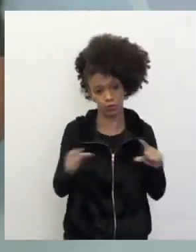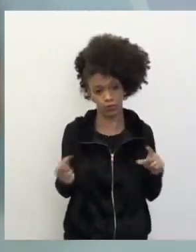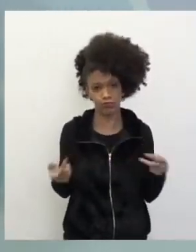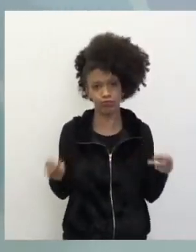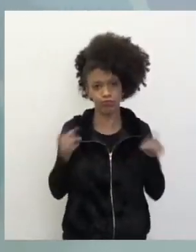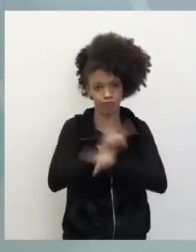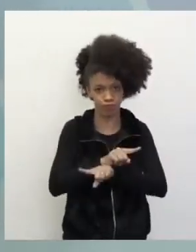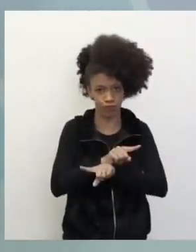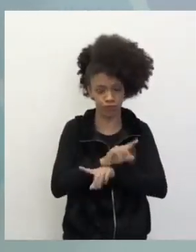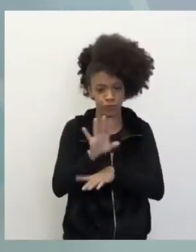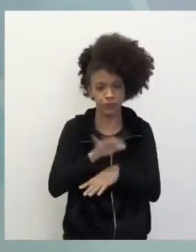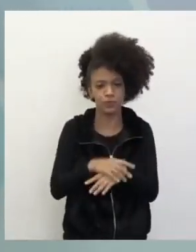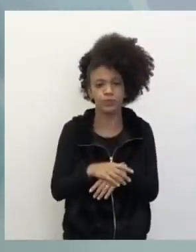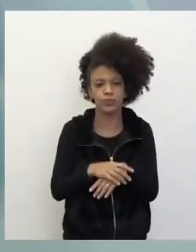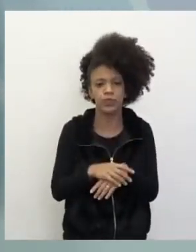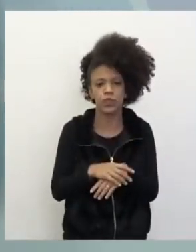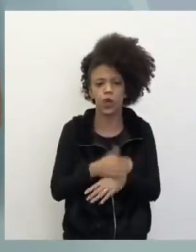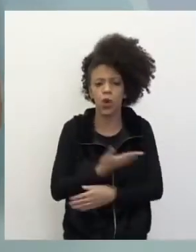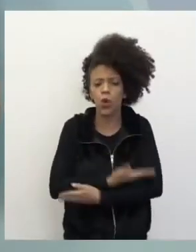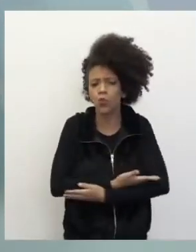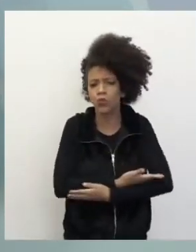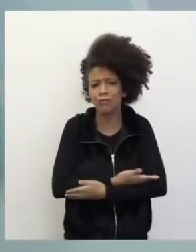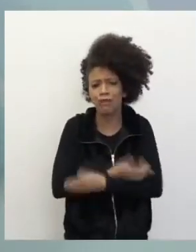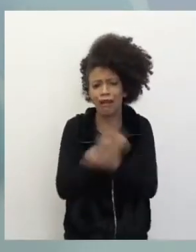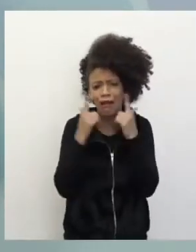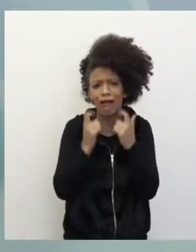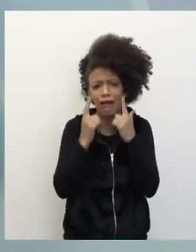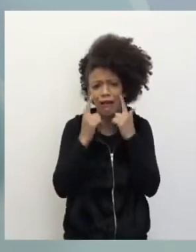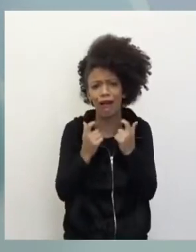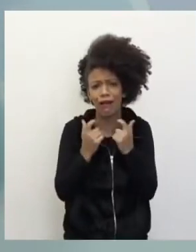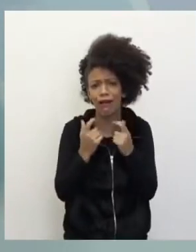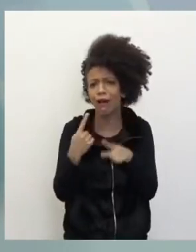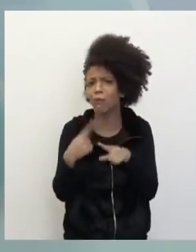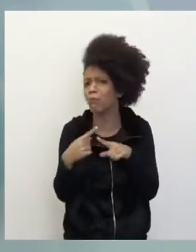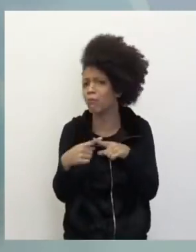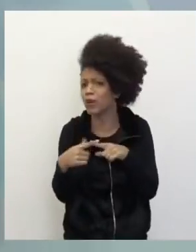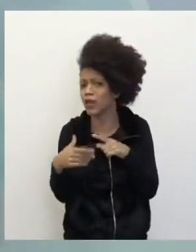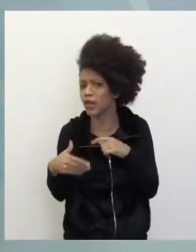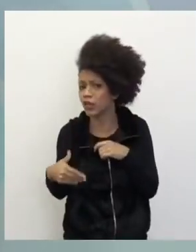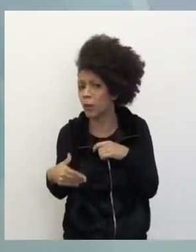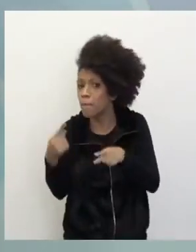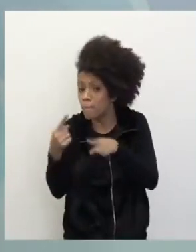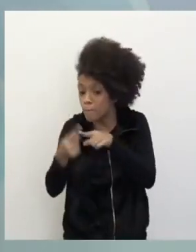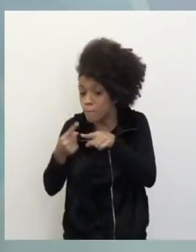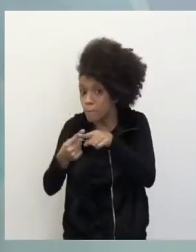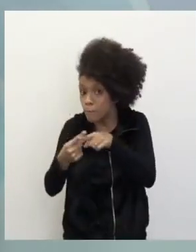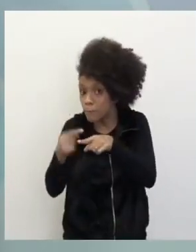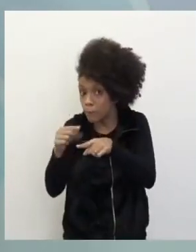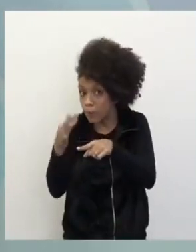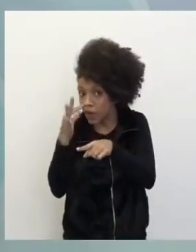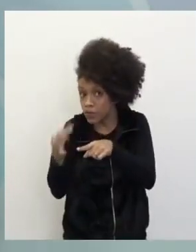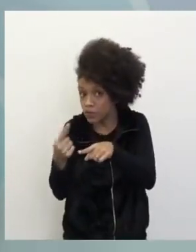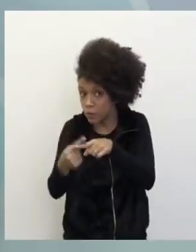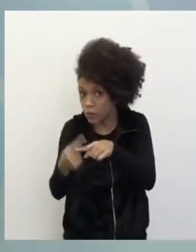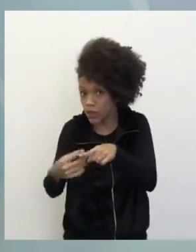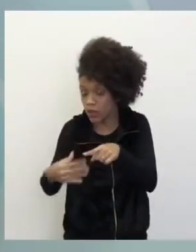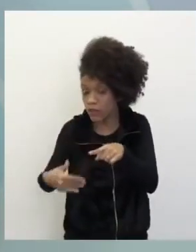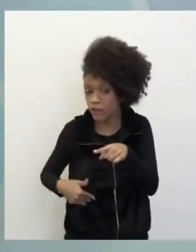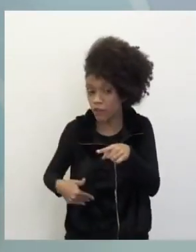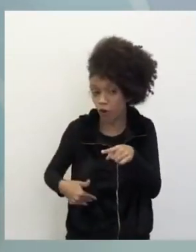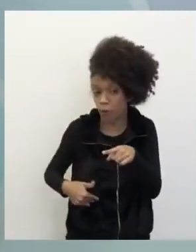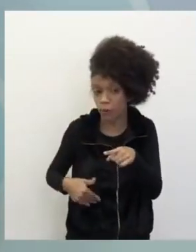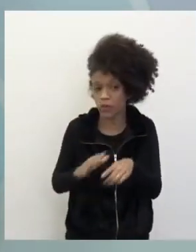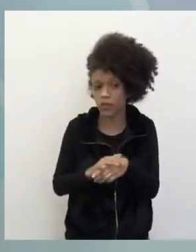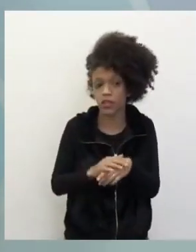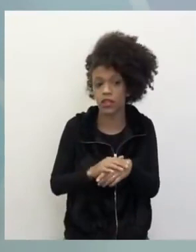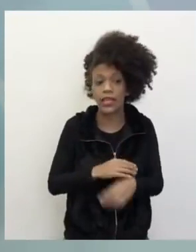Olha o que eu tenho aqui. Os bebês choram porque têm fome. Os bebês choram. Aí eu tenho o verbo 1 e